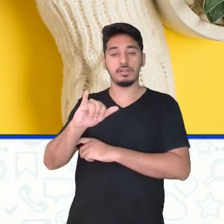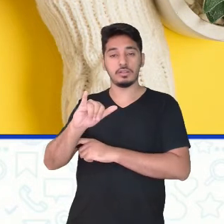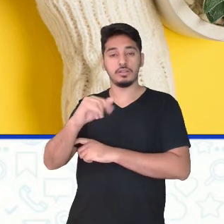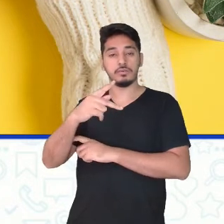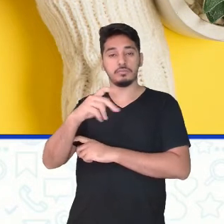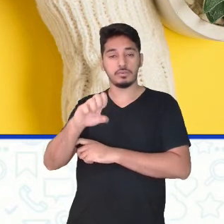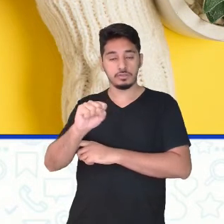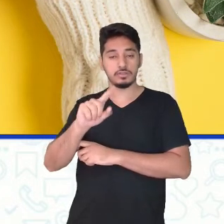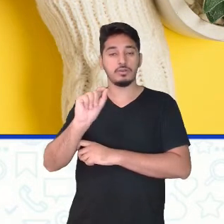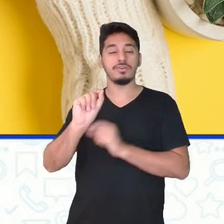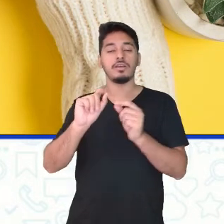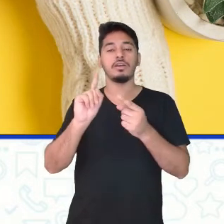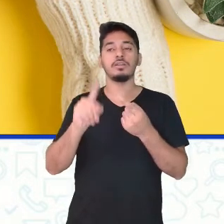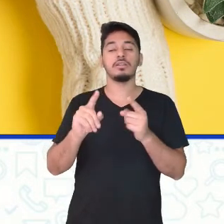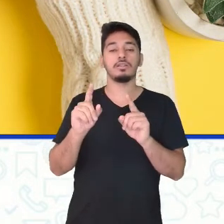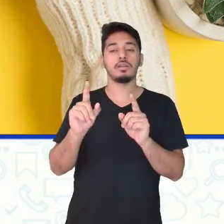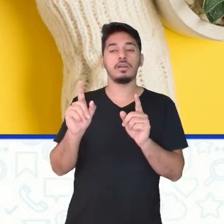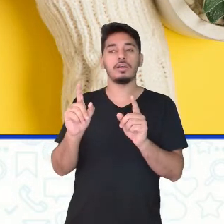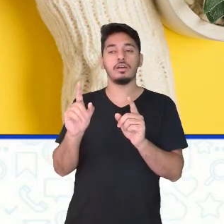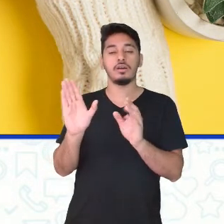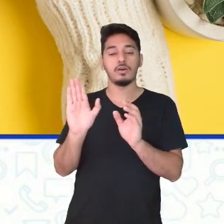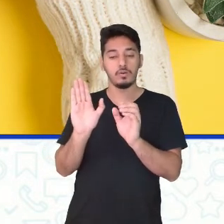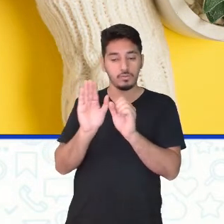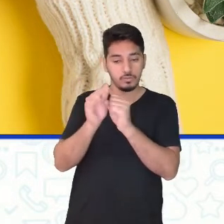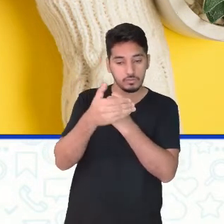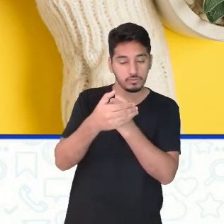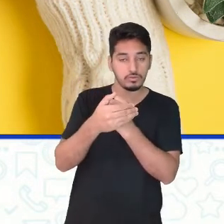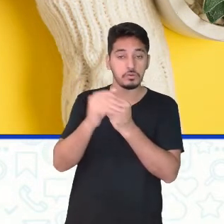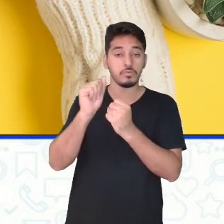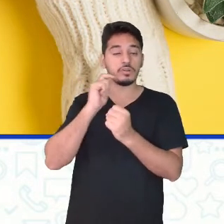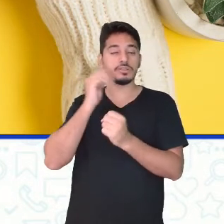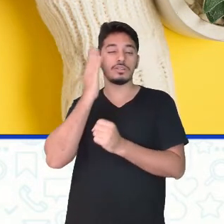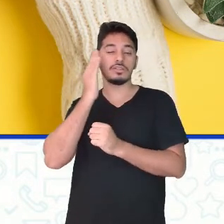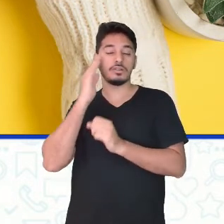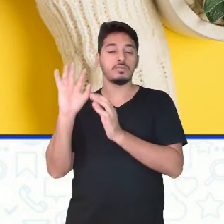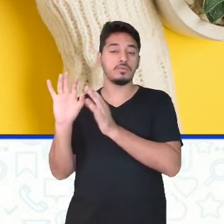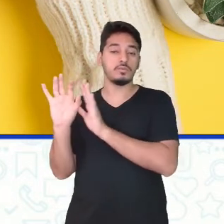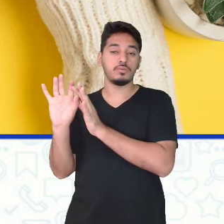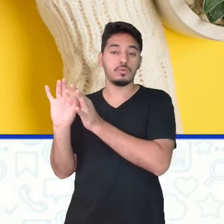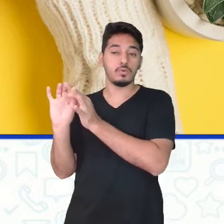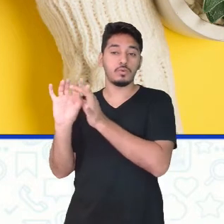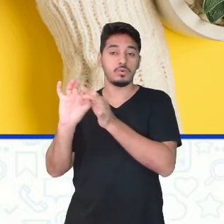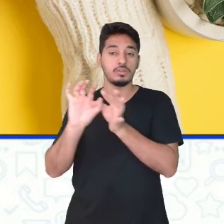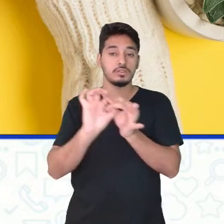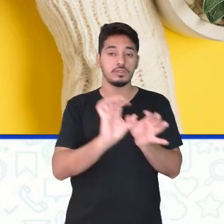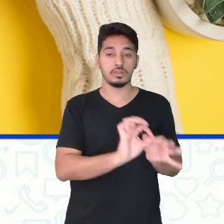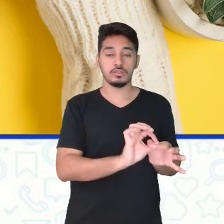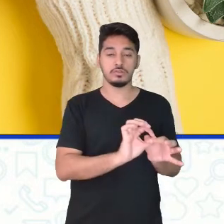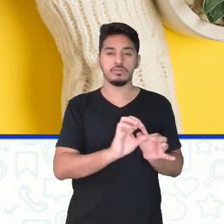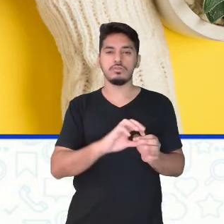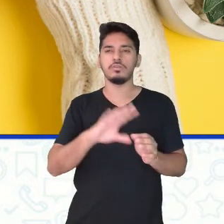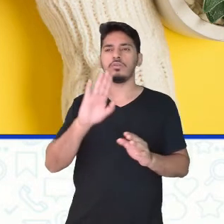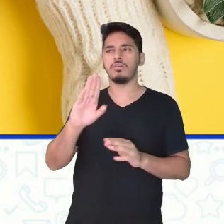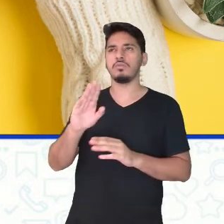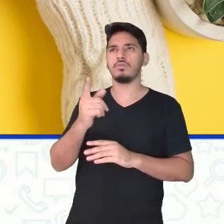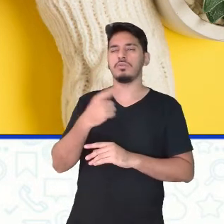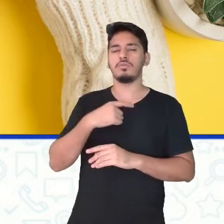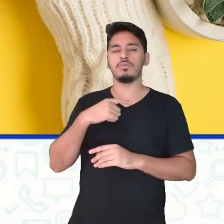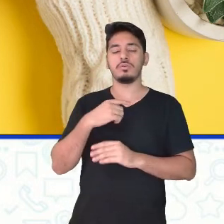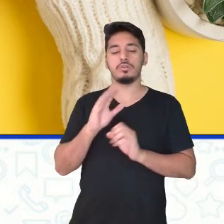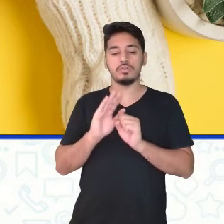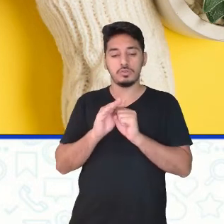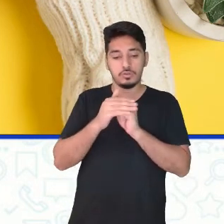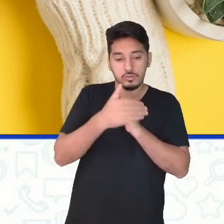na omissão de um termo que pode ser entendido pelo contexto do texto. Ou seja, quando eu